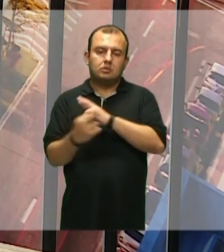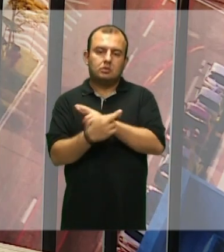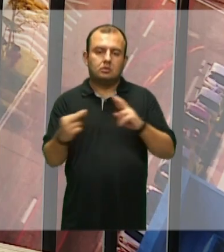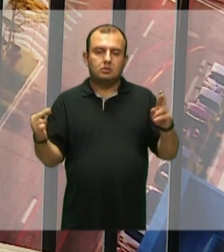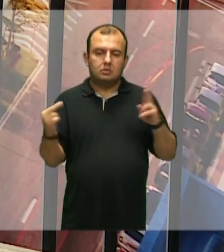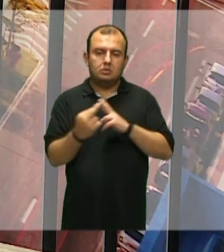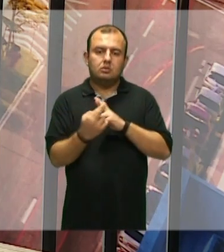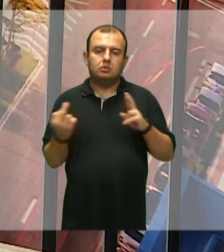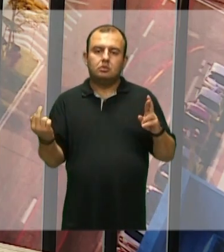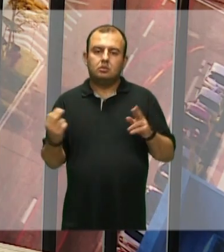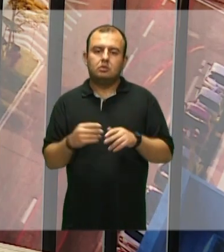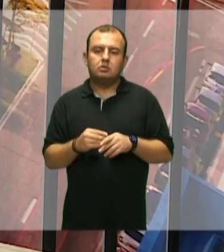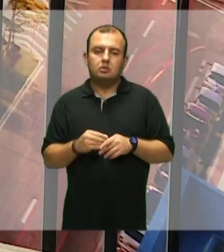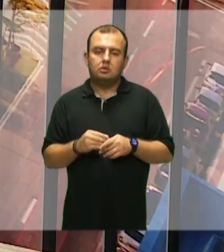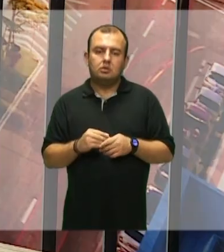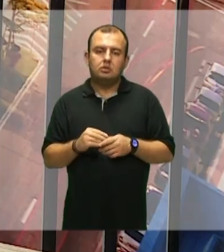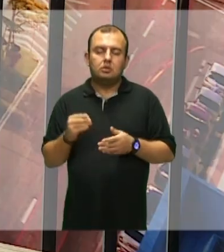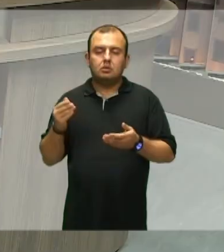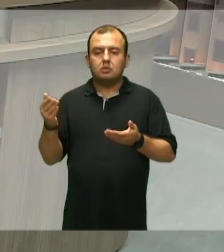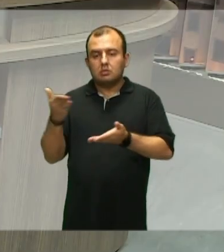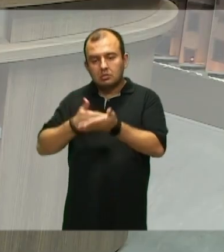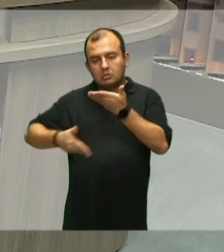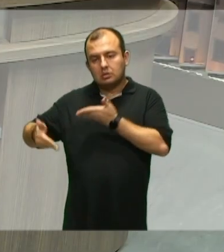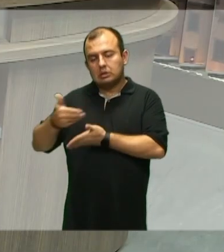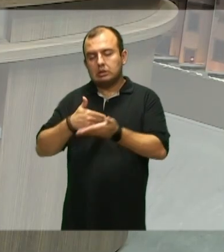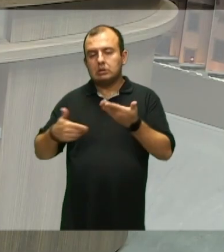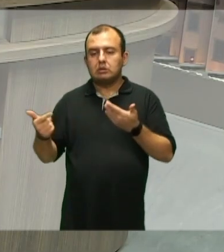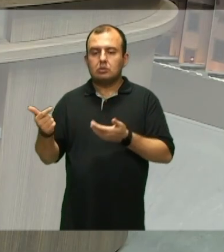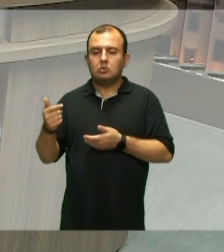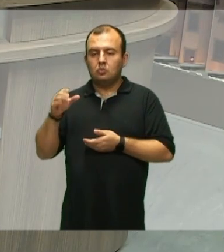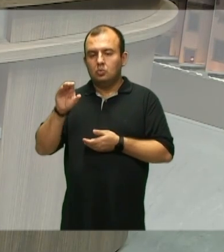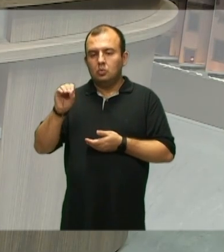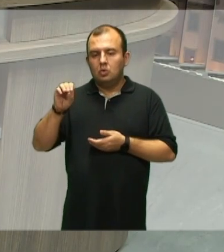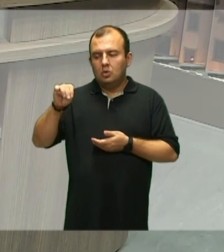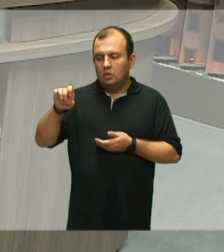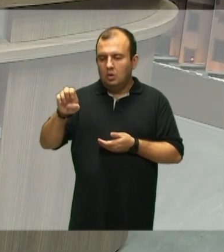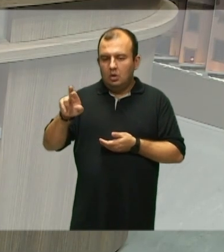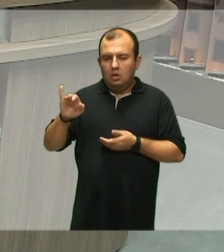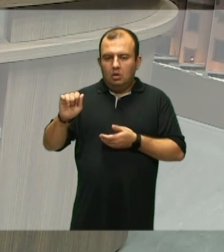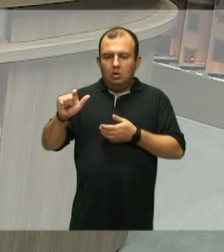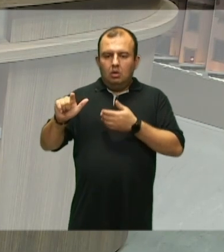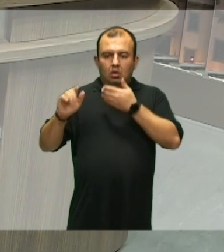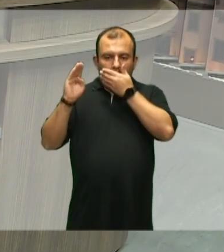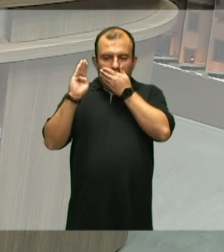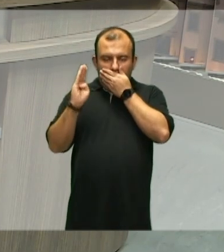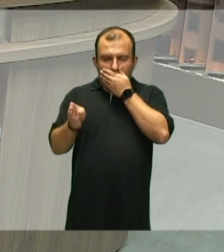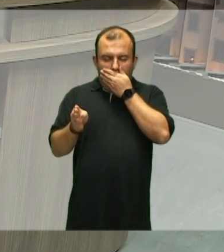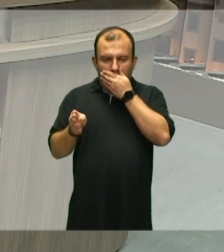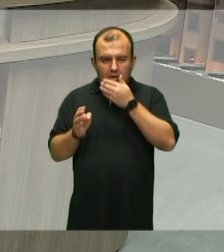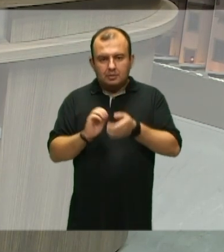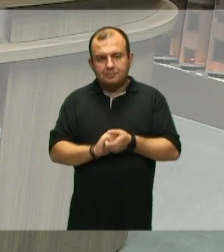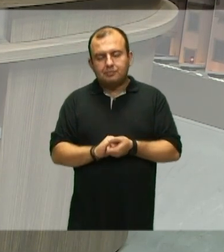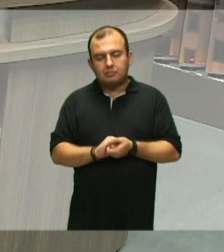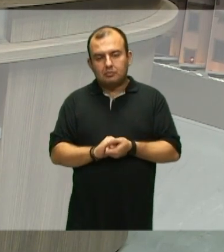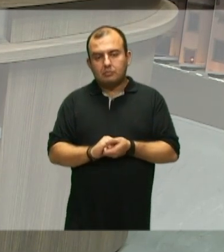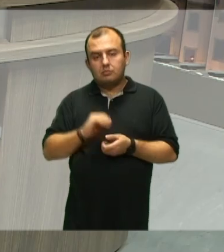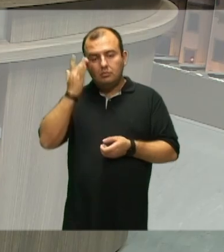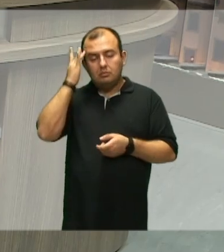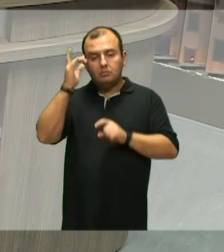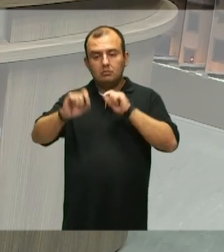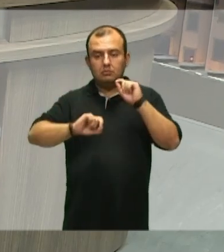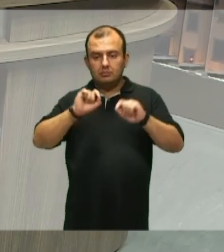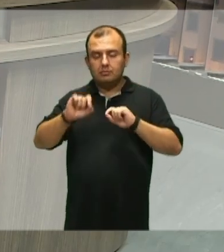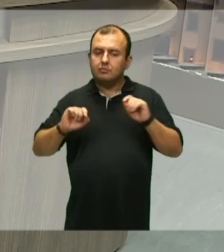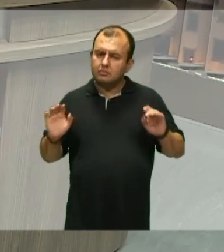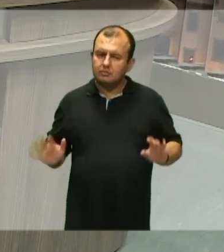correlação comercial direta. Isso. Né? Totalmente. E eu acho assim que tem